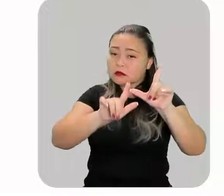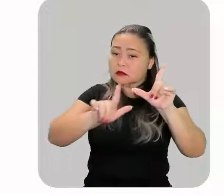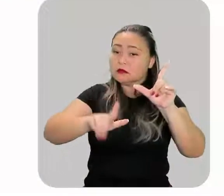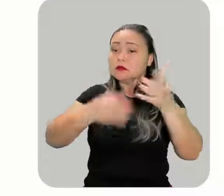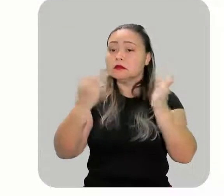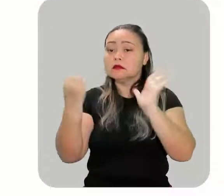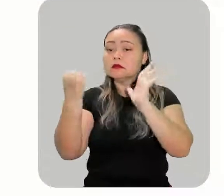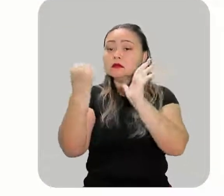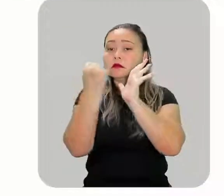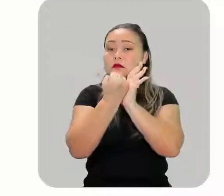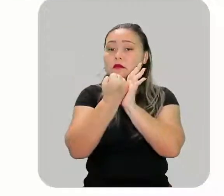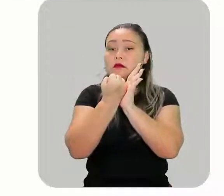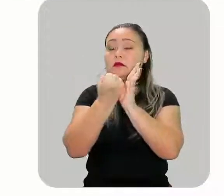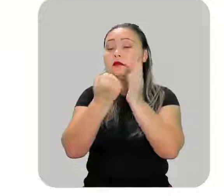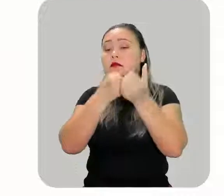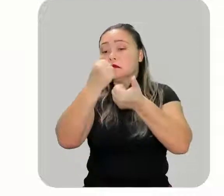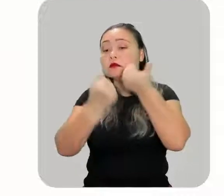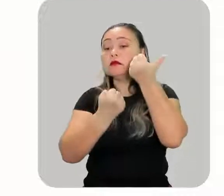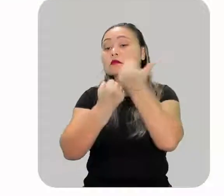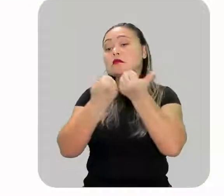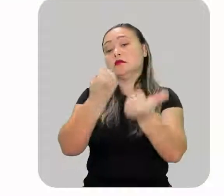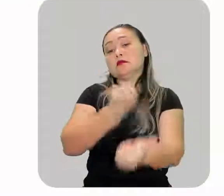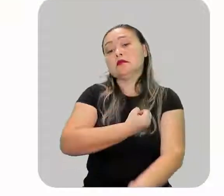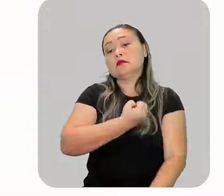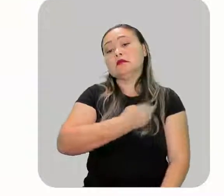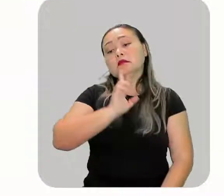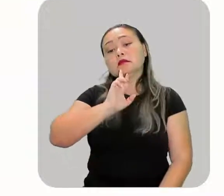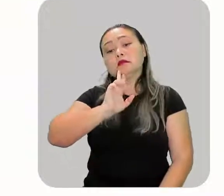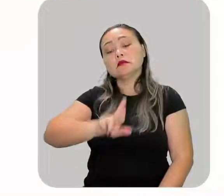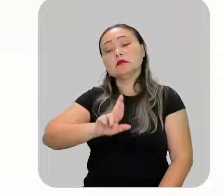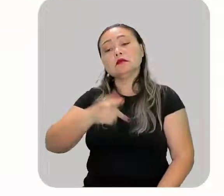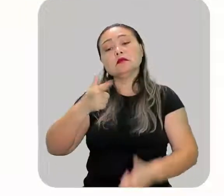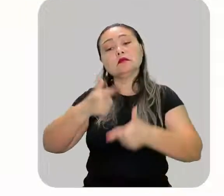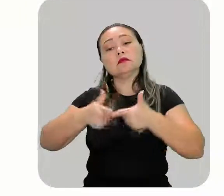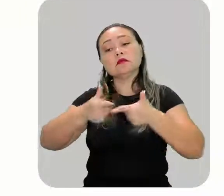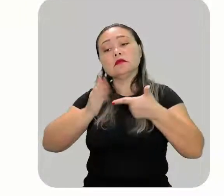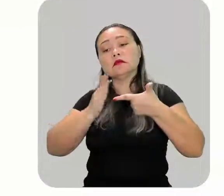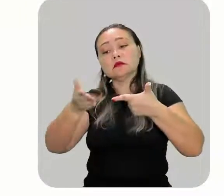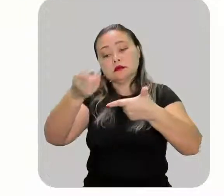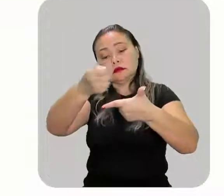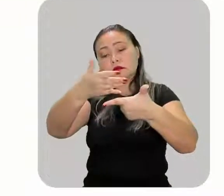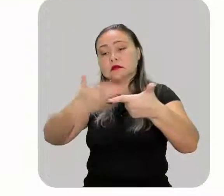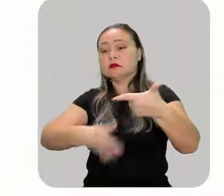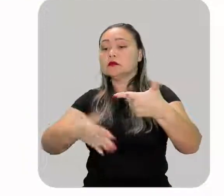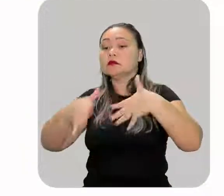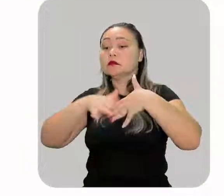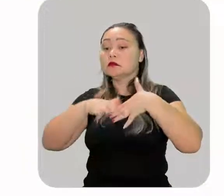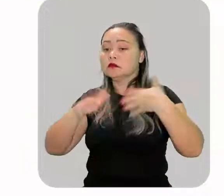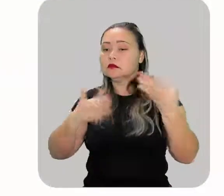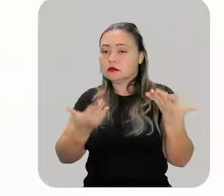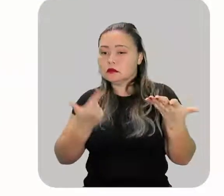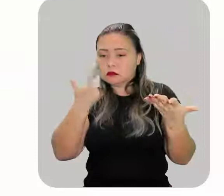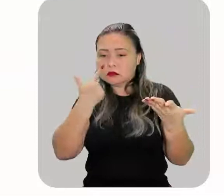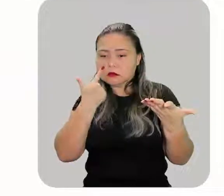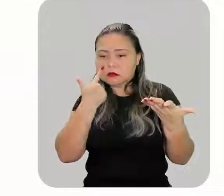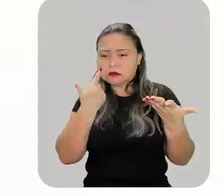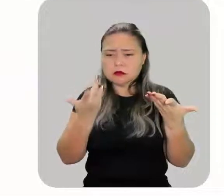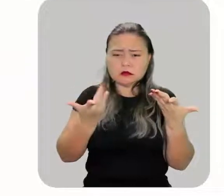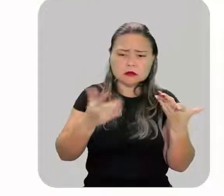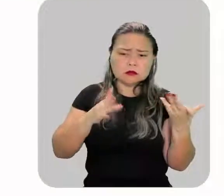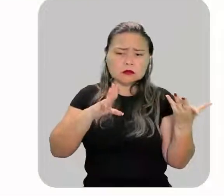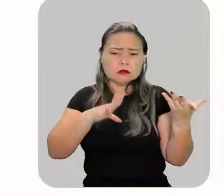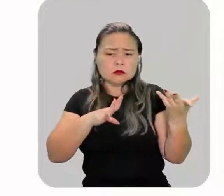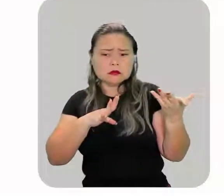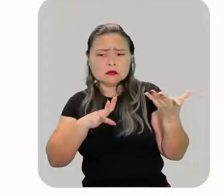ou símbolos no lugar de números para resolver problemas matemáticos? Ah, não. Aí parou de ser matemática, virou